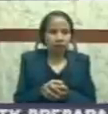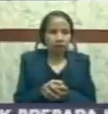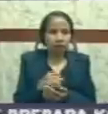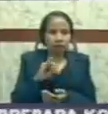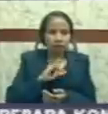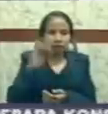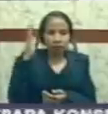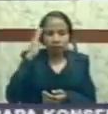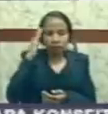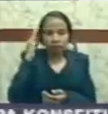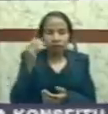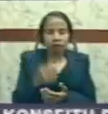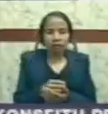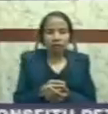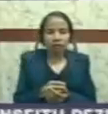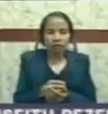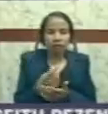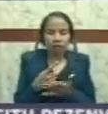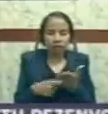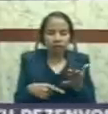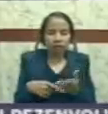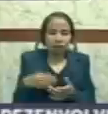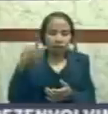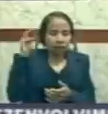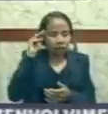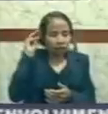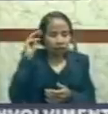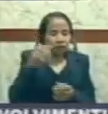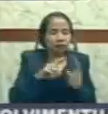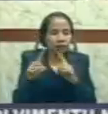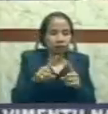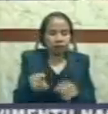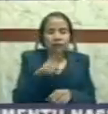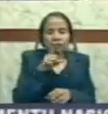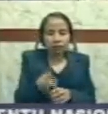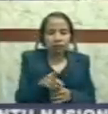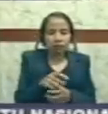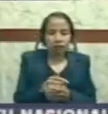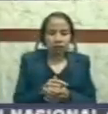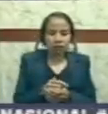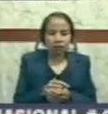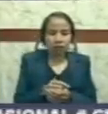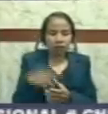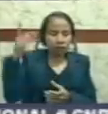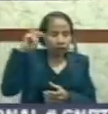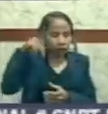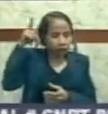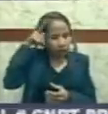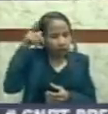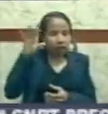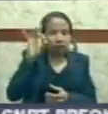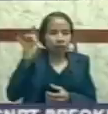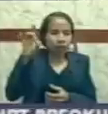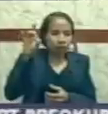Hau hanoin buat nepe ke ohin senhor ministro hatete ne claro se política oitavo governo